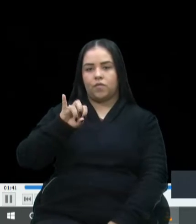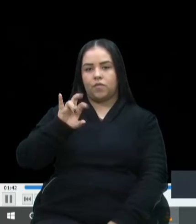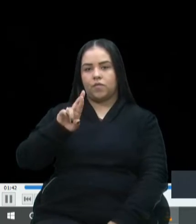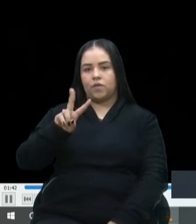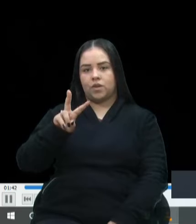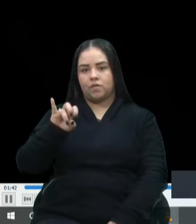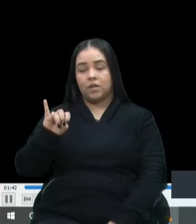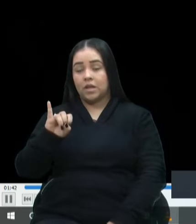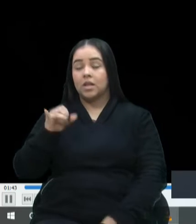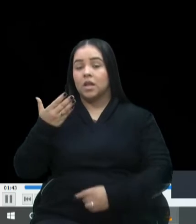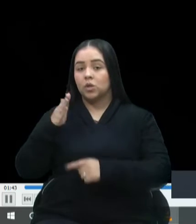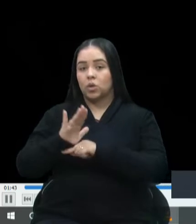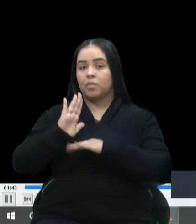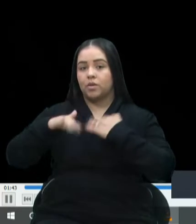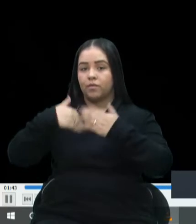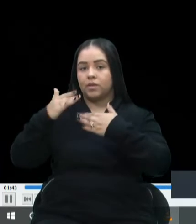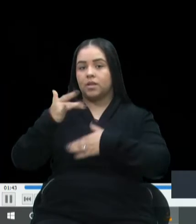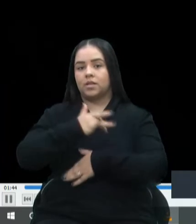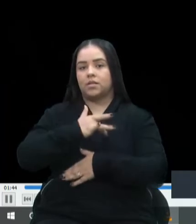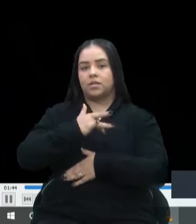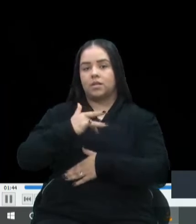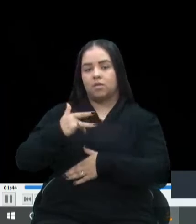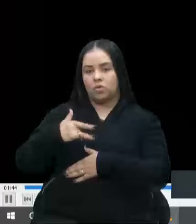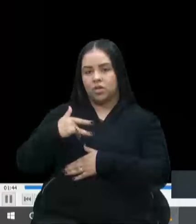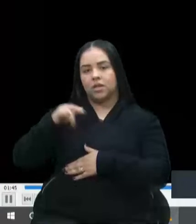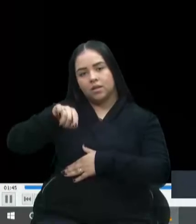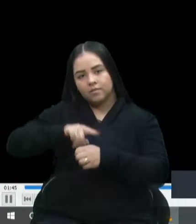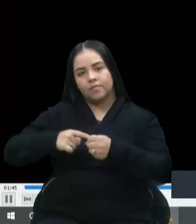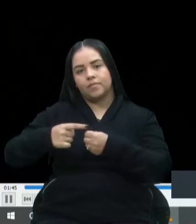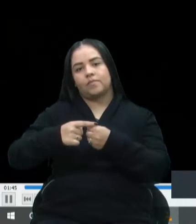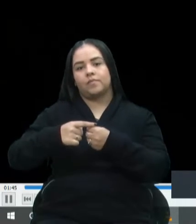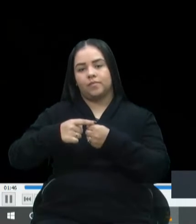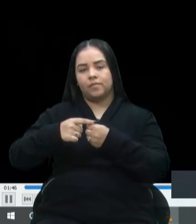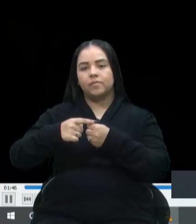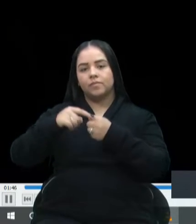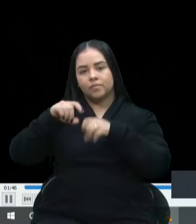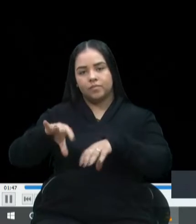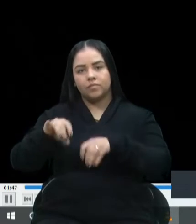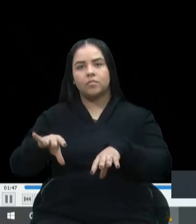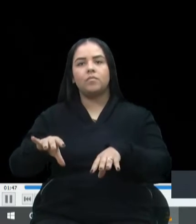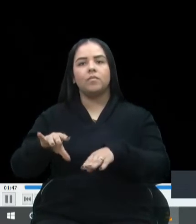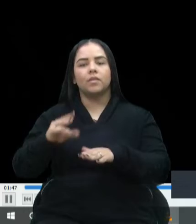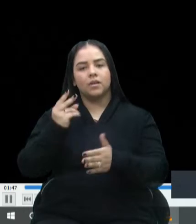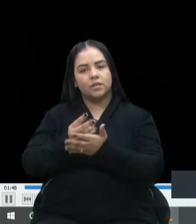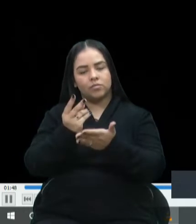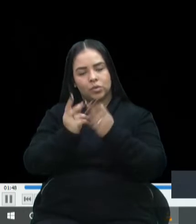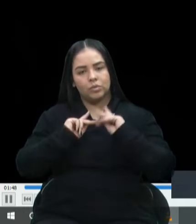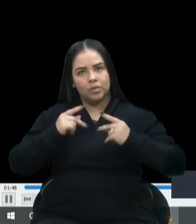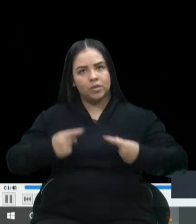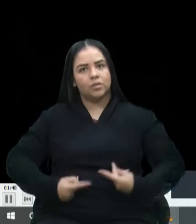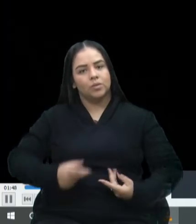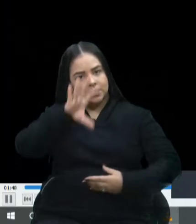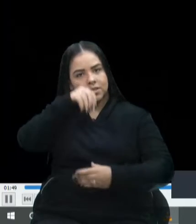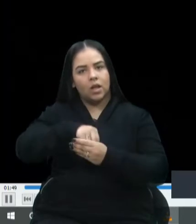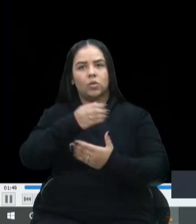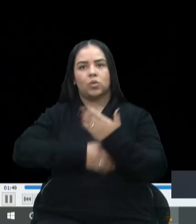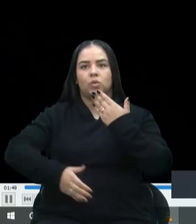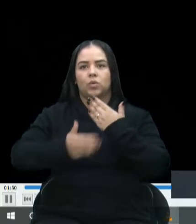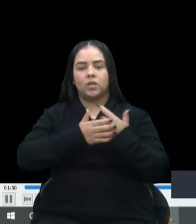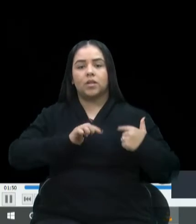o desenvolvimento da cidade na saúde e educação e cujo espírito humanitário está presente em todas as nossas